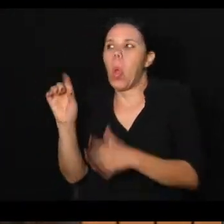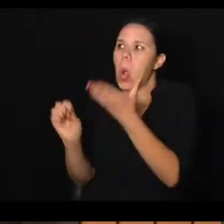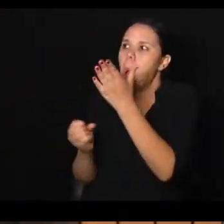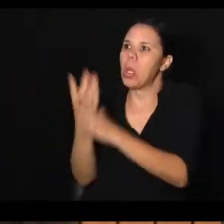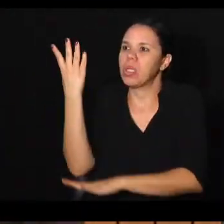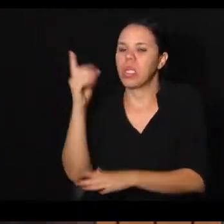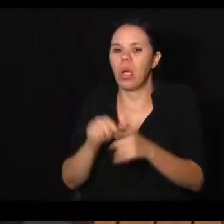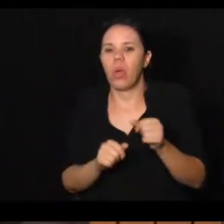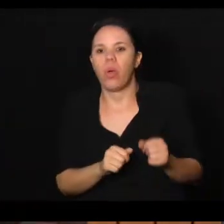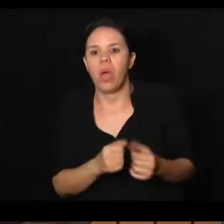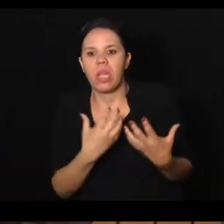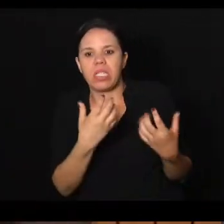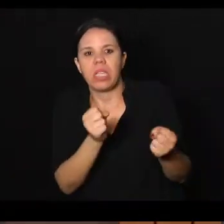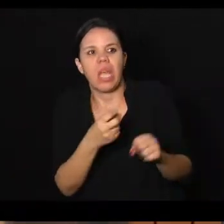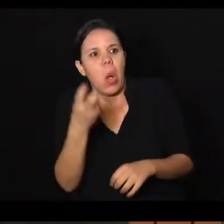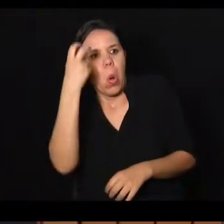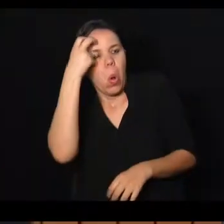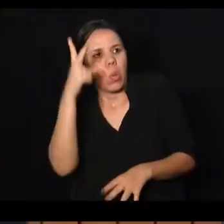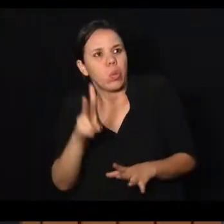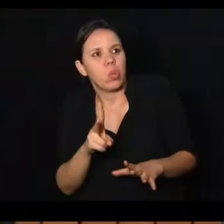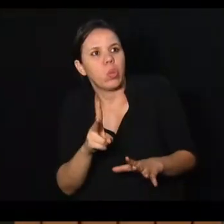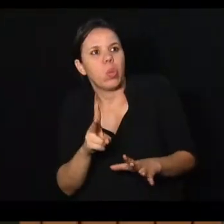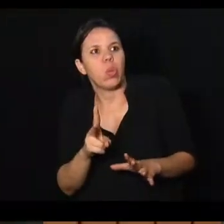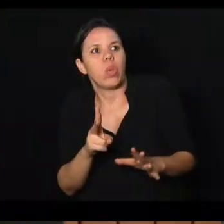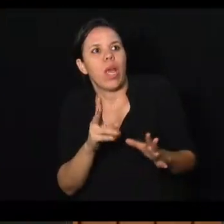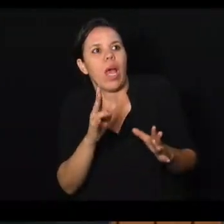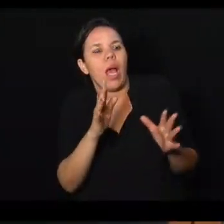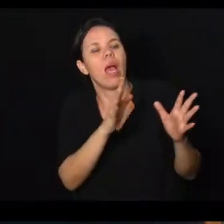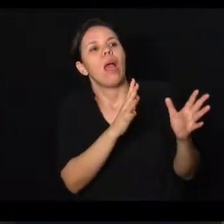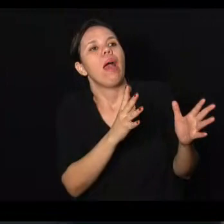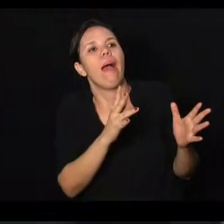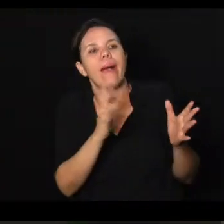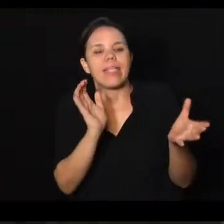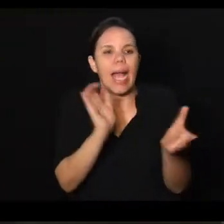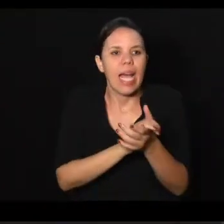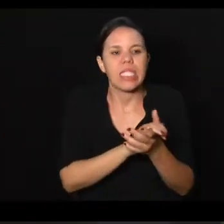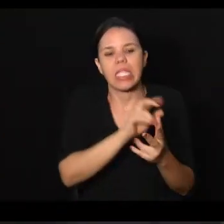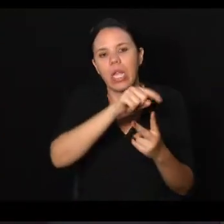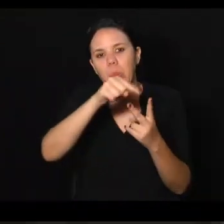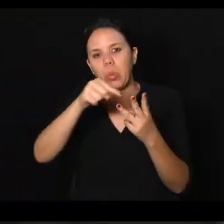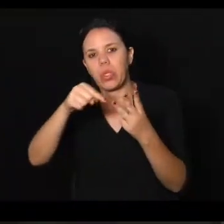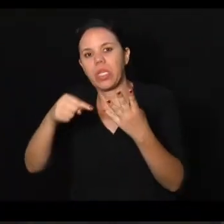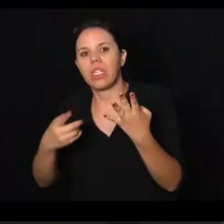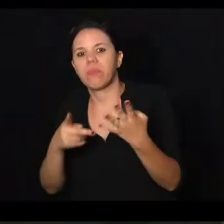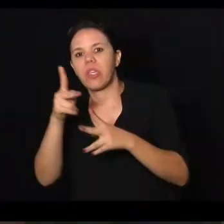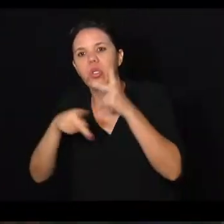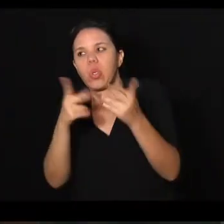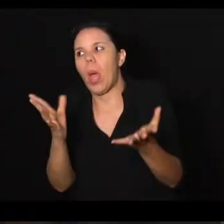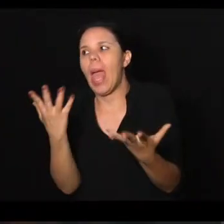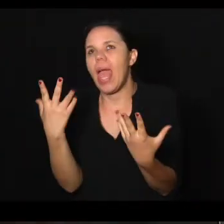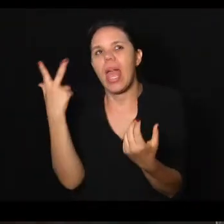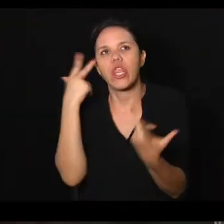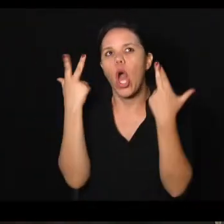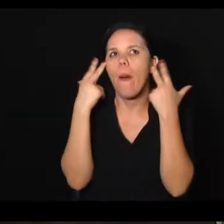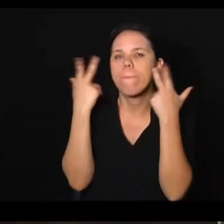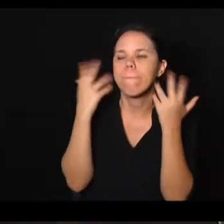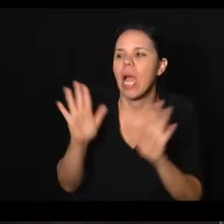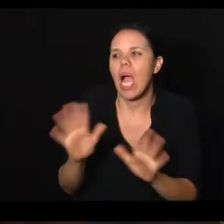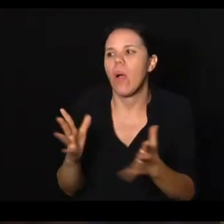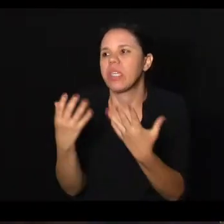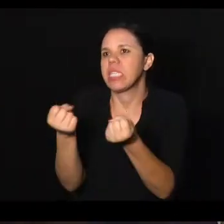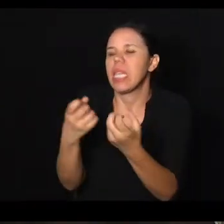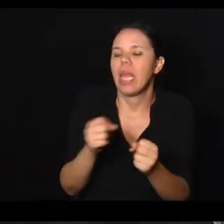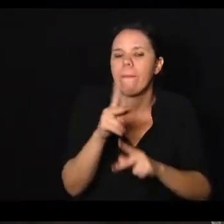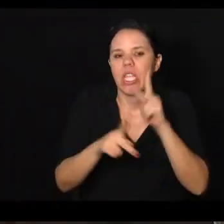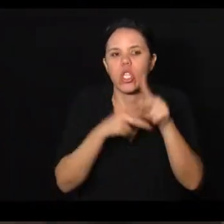incesto no Brasil é cultural, nós nunca vamos vencer o incesto no Brasil porque é cultural, nós nunca vamos vencer